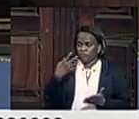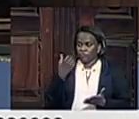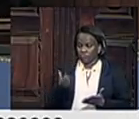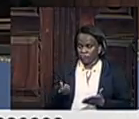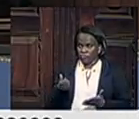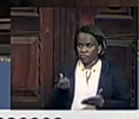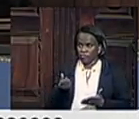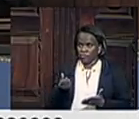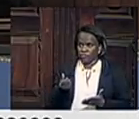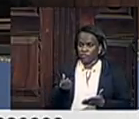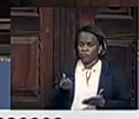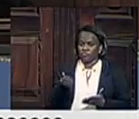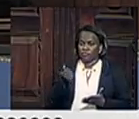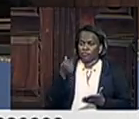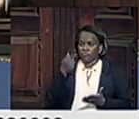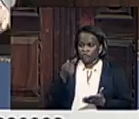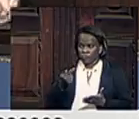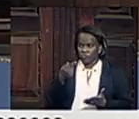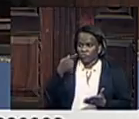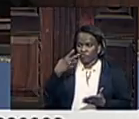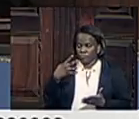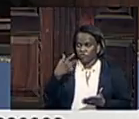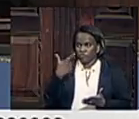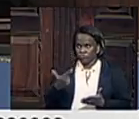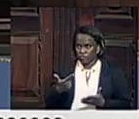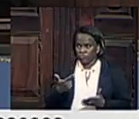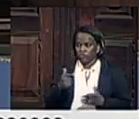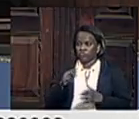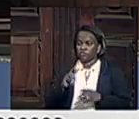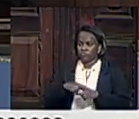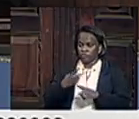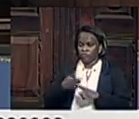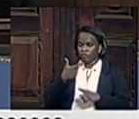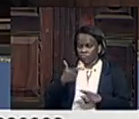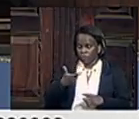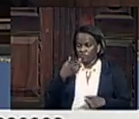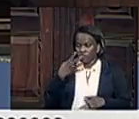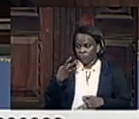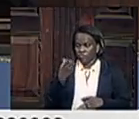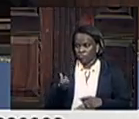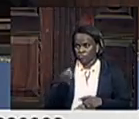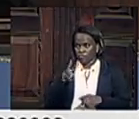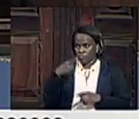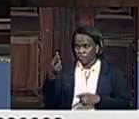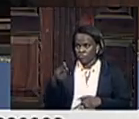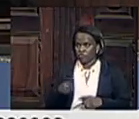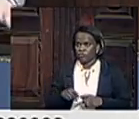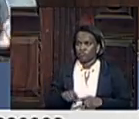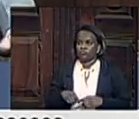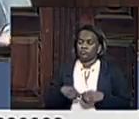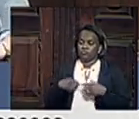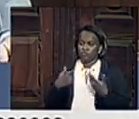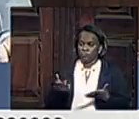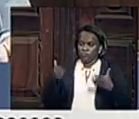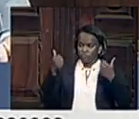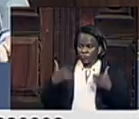246. Sai de 142 para 246. O que